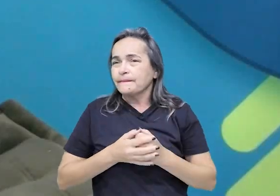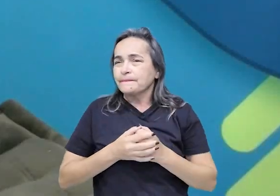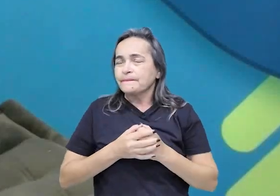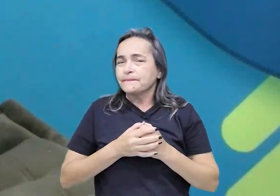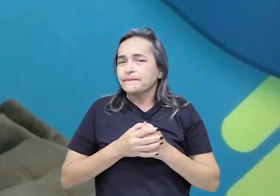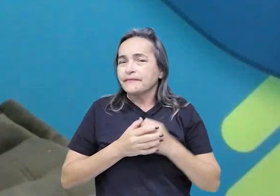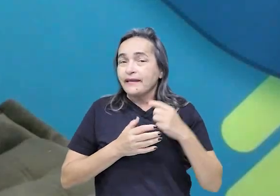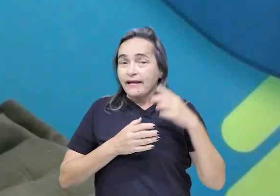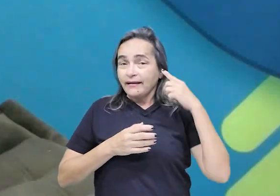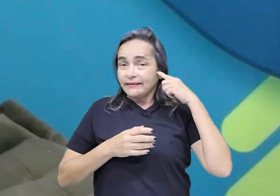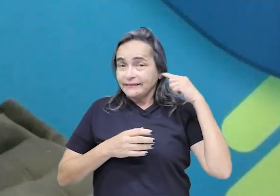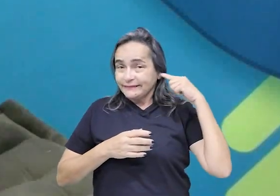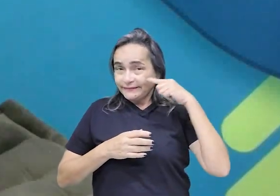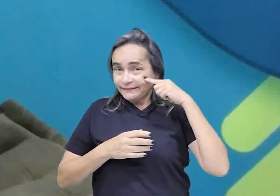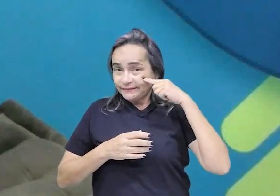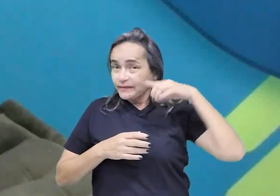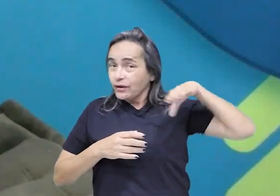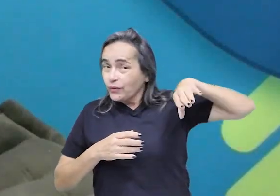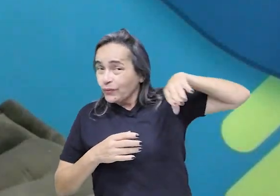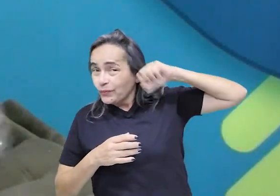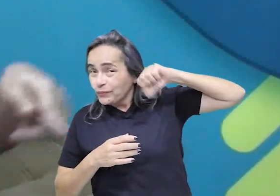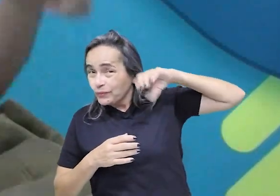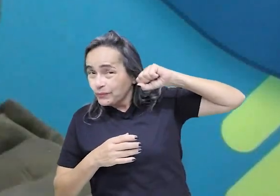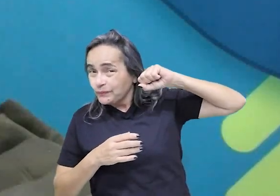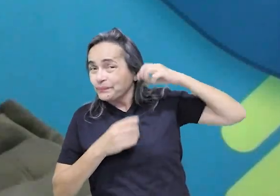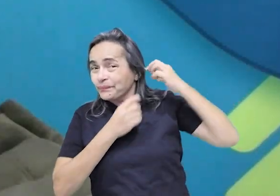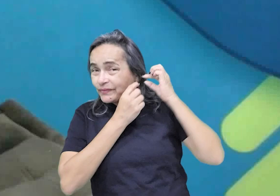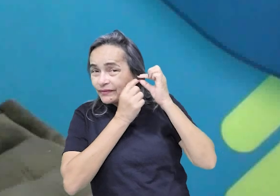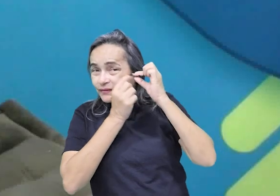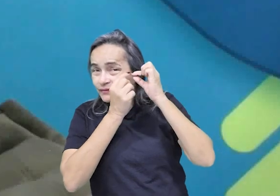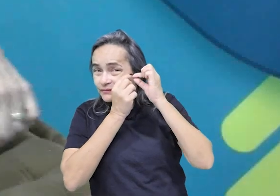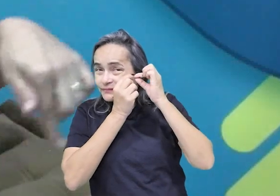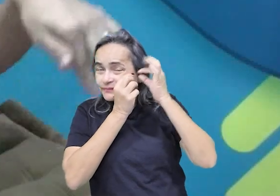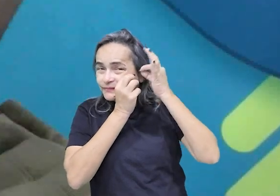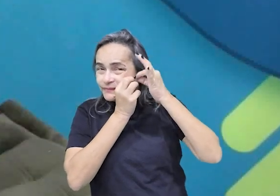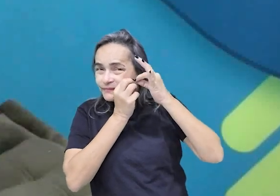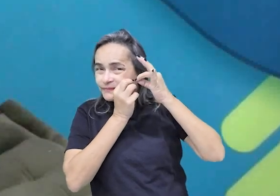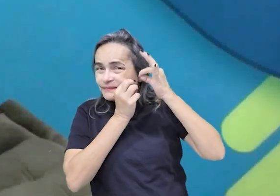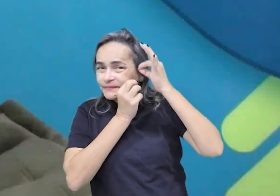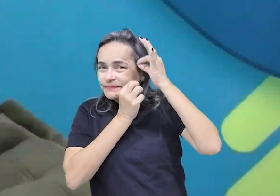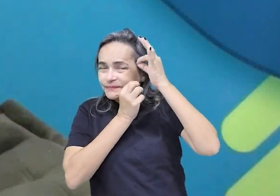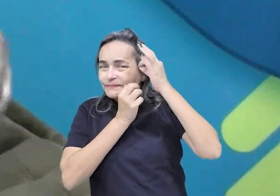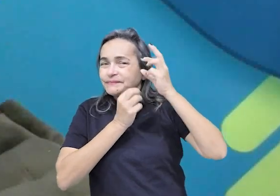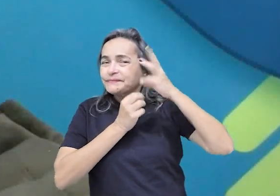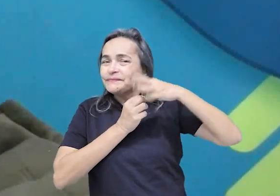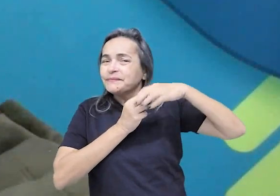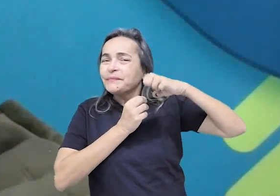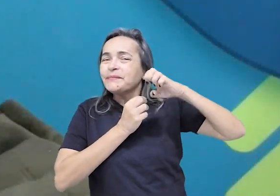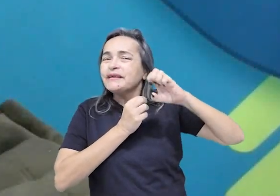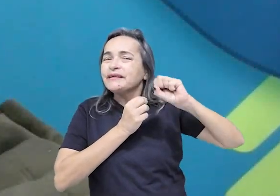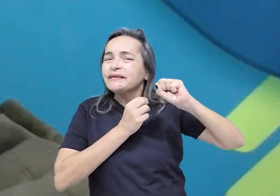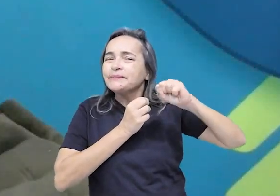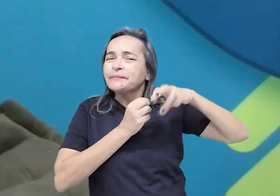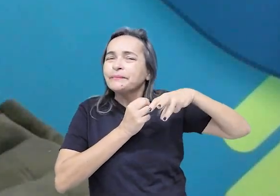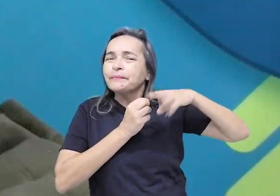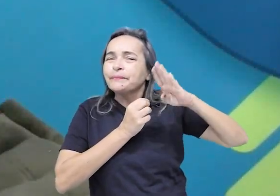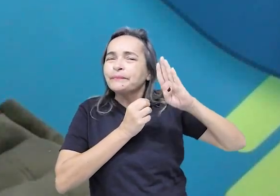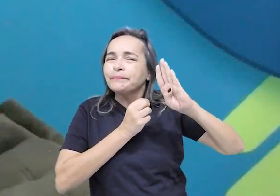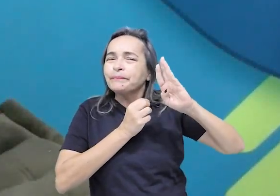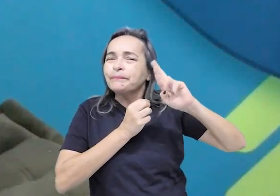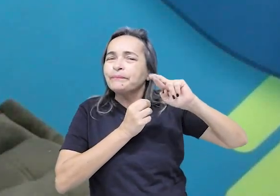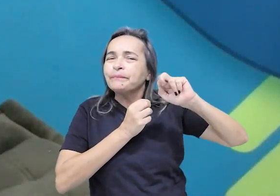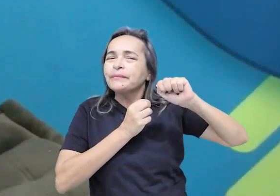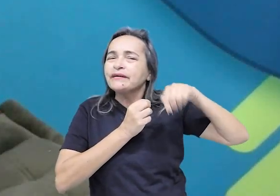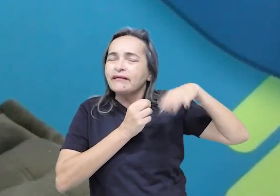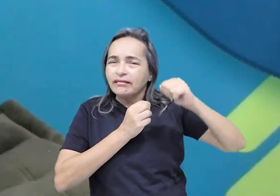o direcionamento. Ele chega numa membrana, tá? Que protege ou que barra